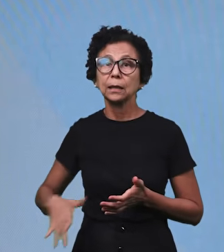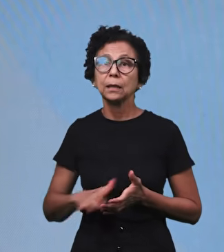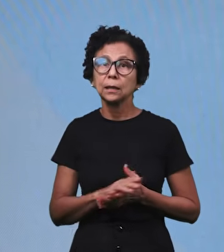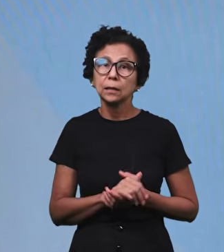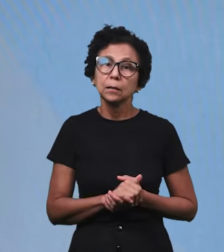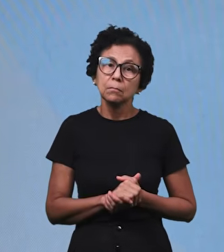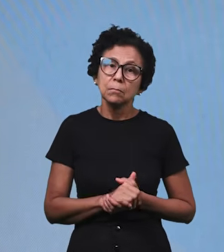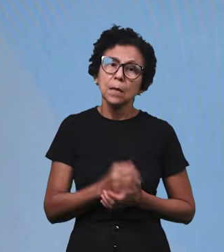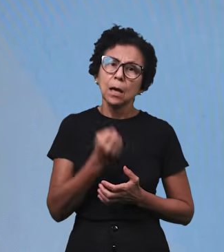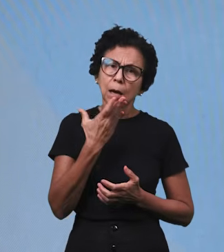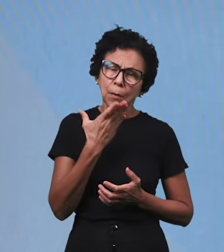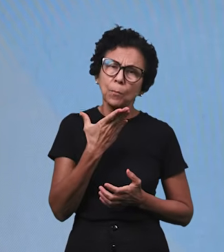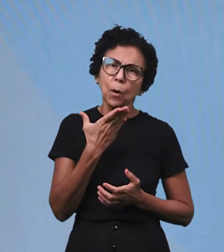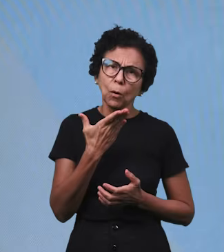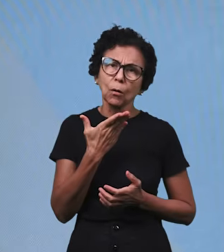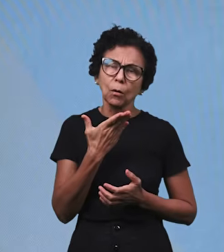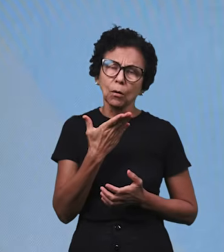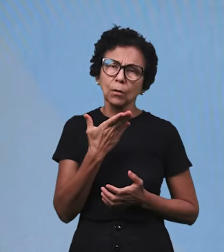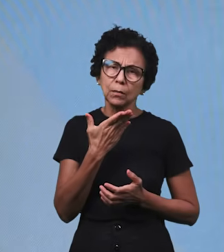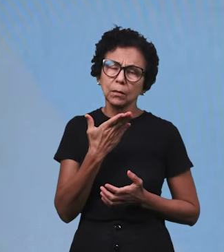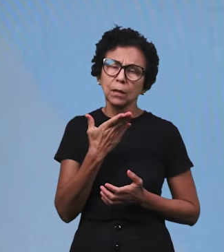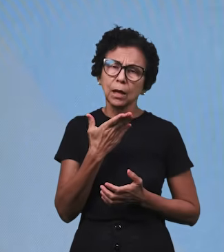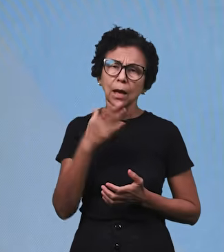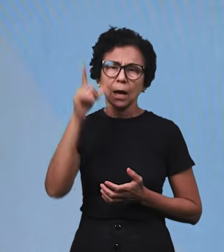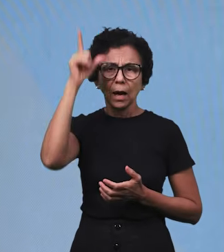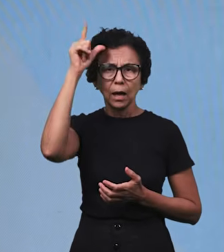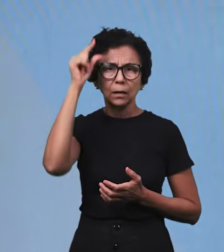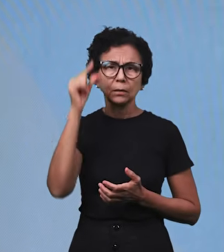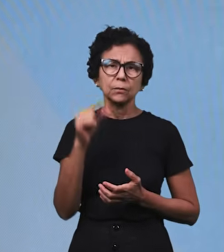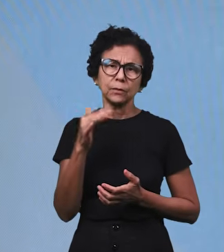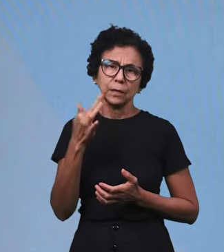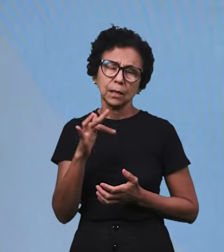é um medicamento bom para dor, por isso que as pessoas